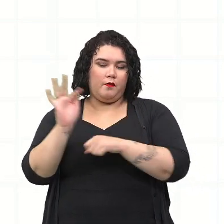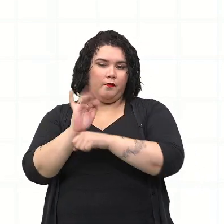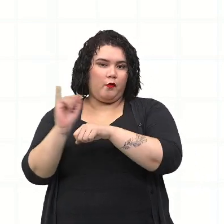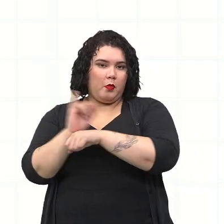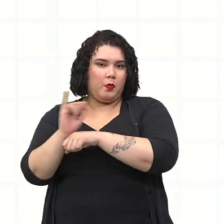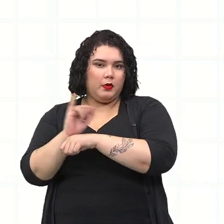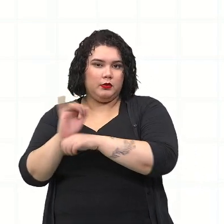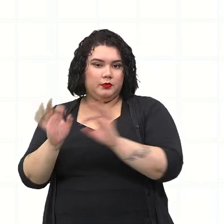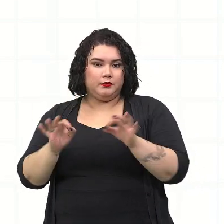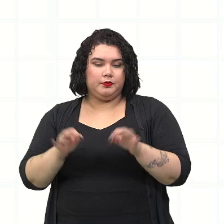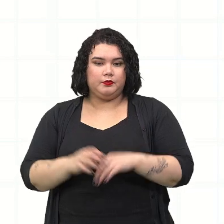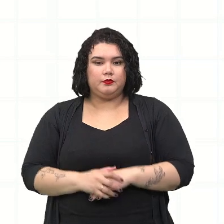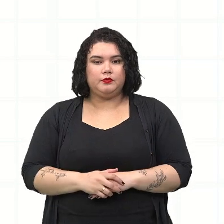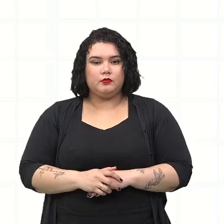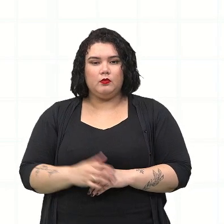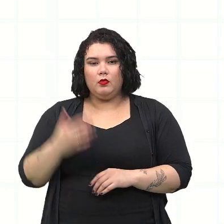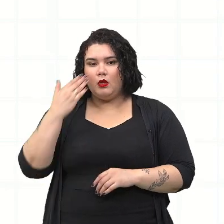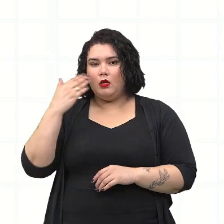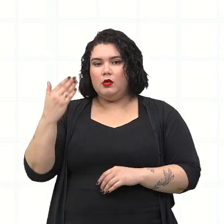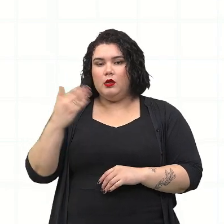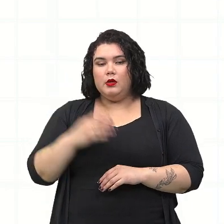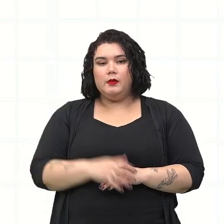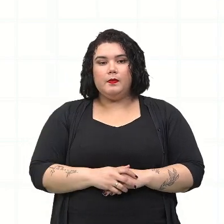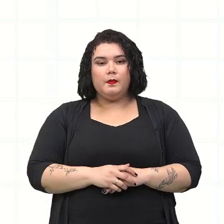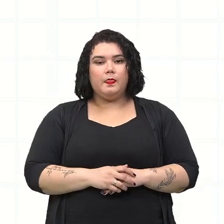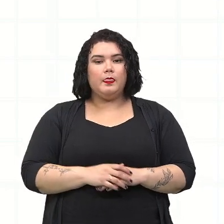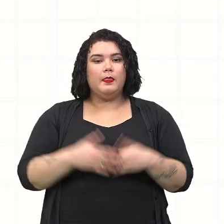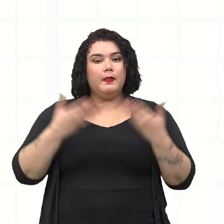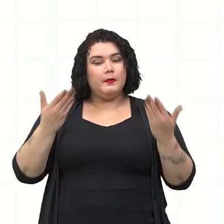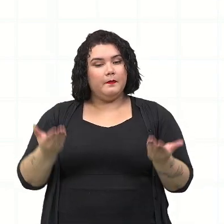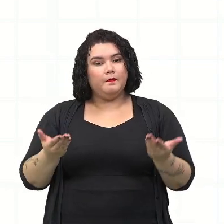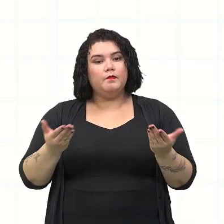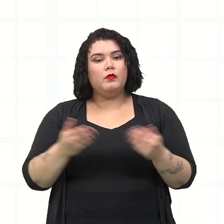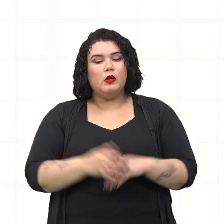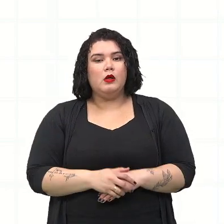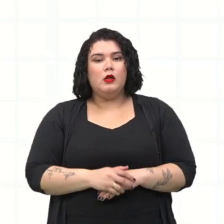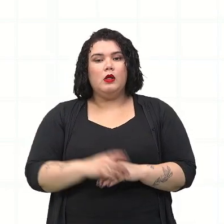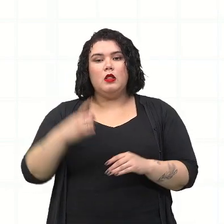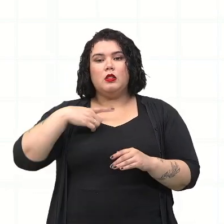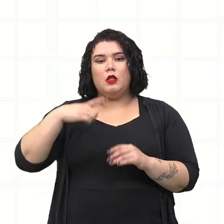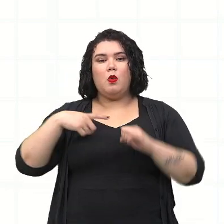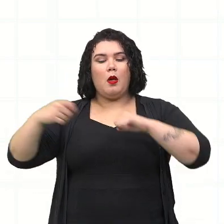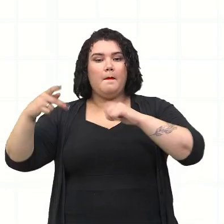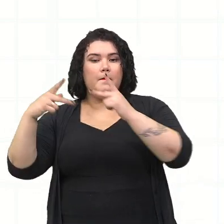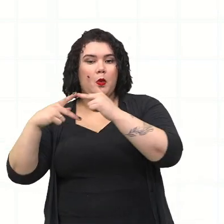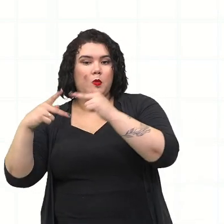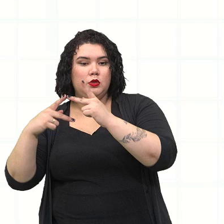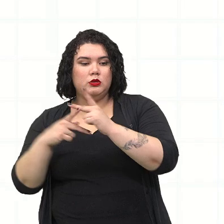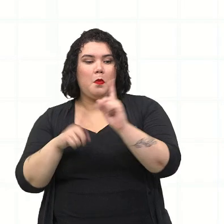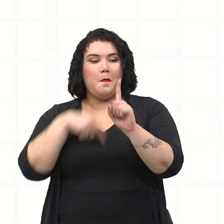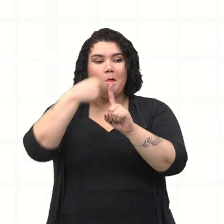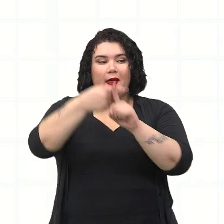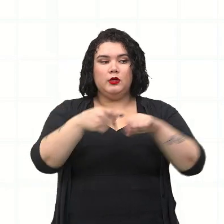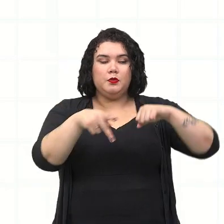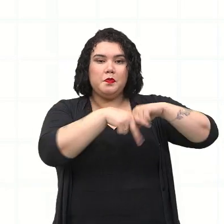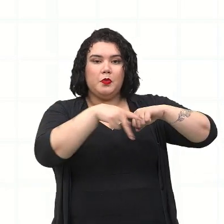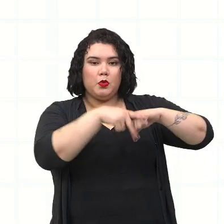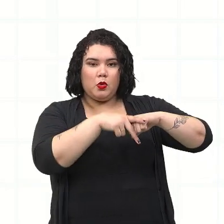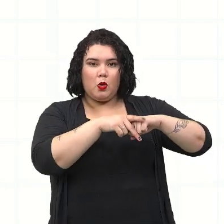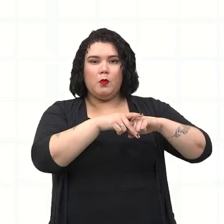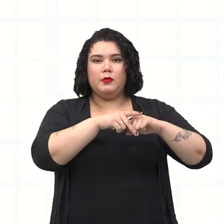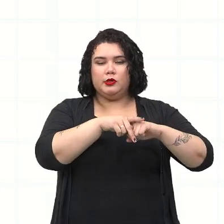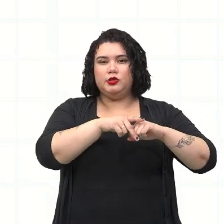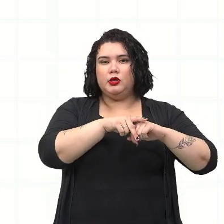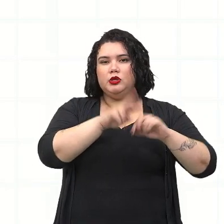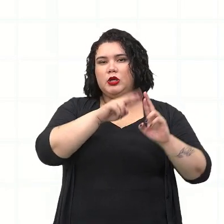Ele assistiu ao filme. E aqui, finalmente, nós juntamos as preposições e os pronomes relativos que nós começamos lá no